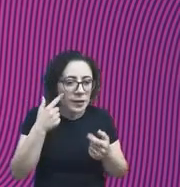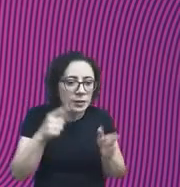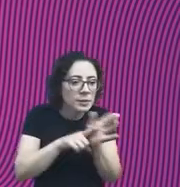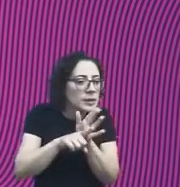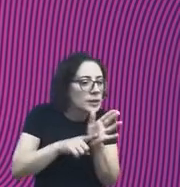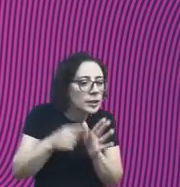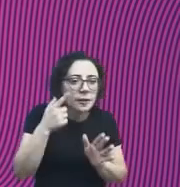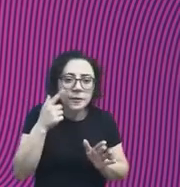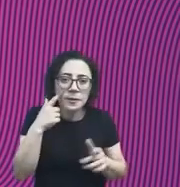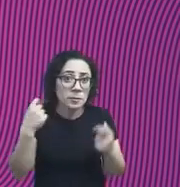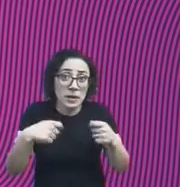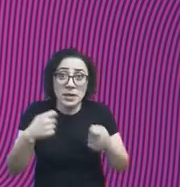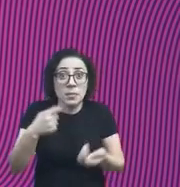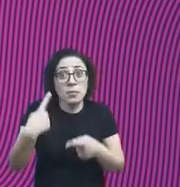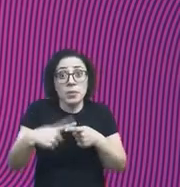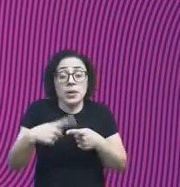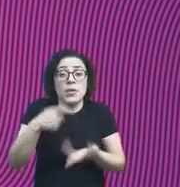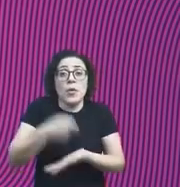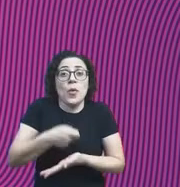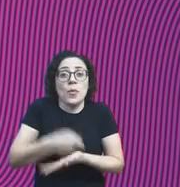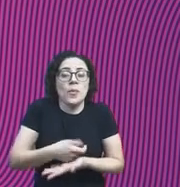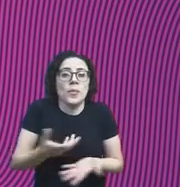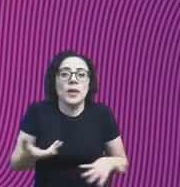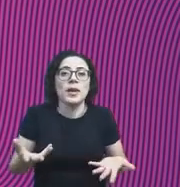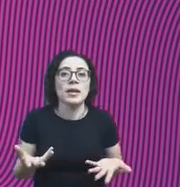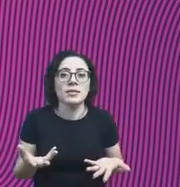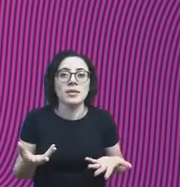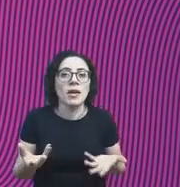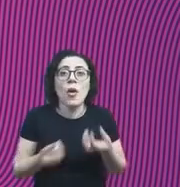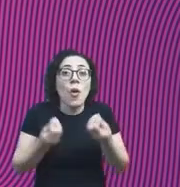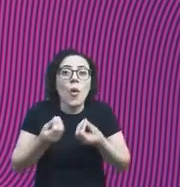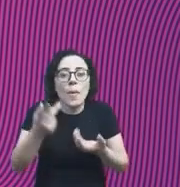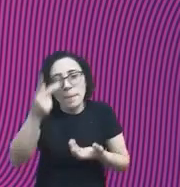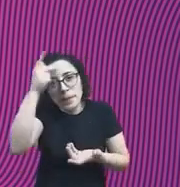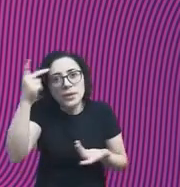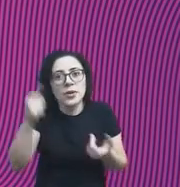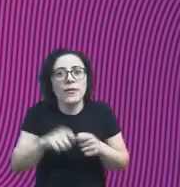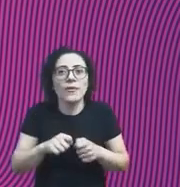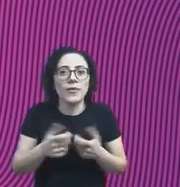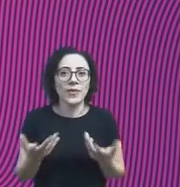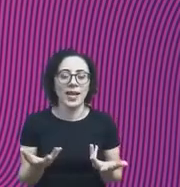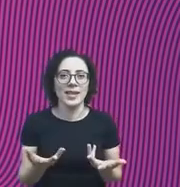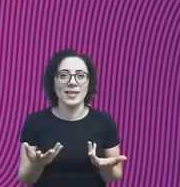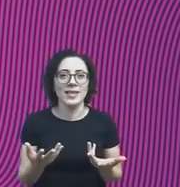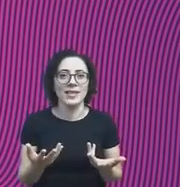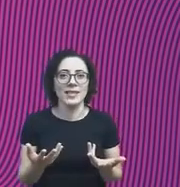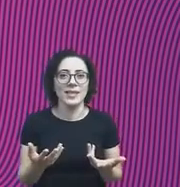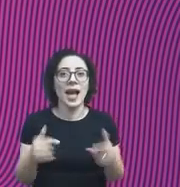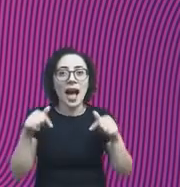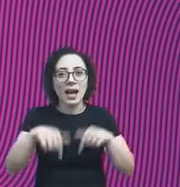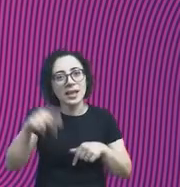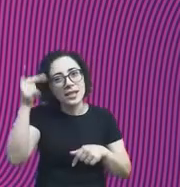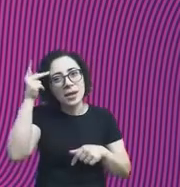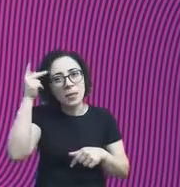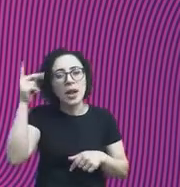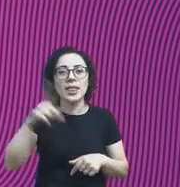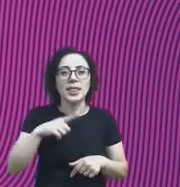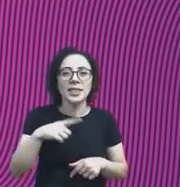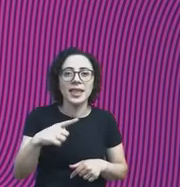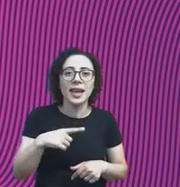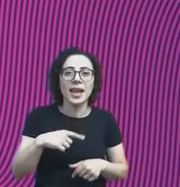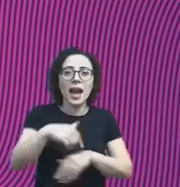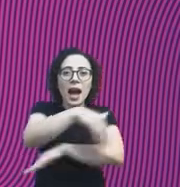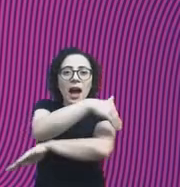pessoa utiliza o e-commerce? Nunca utilizou. Aqui em São Paulo tem a 25 de março, que é um